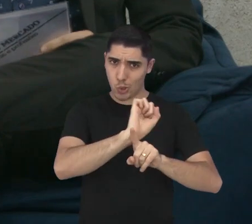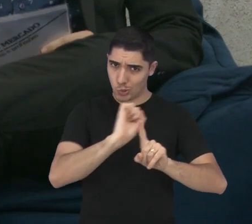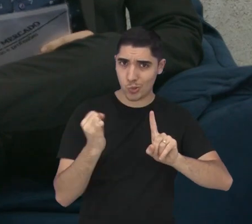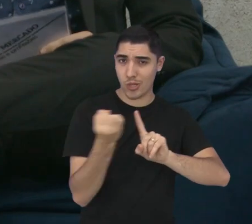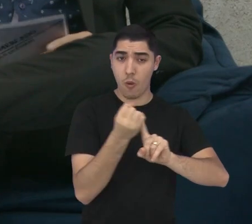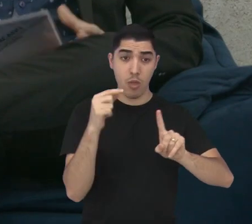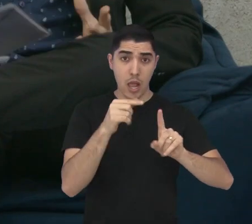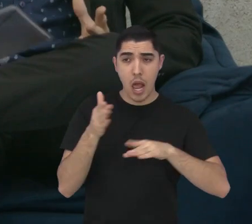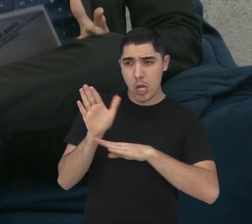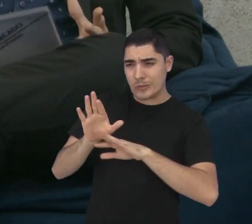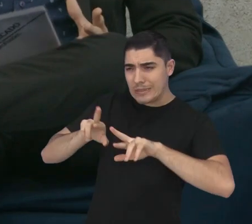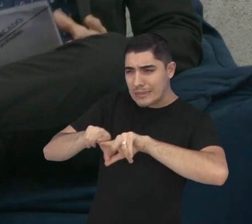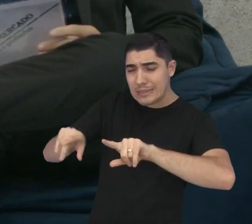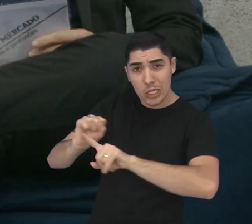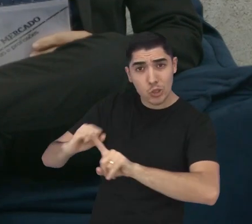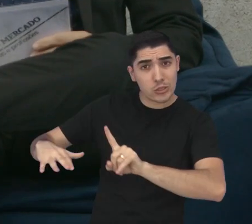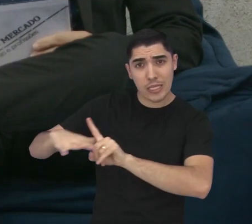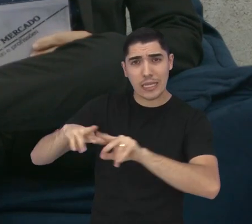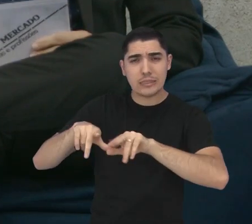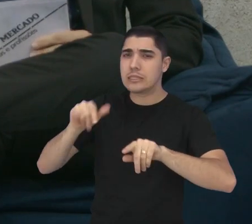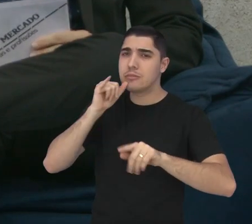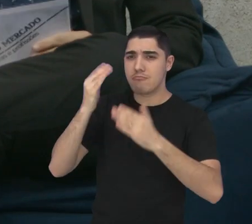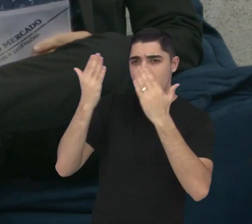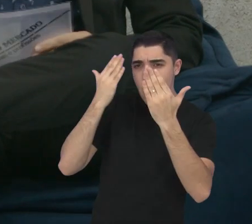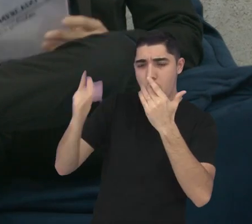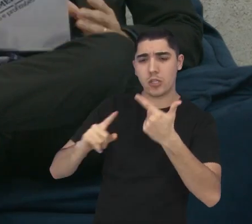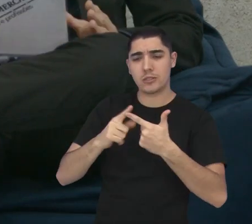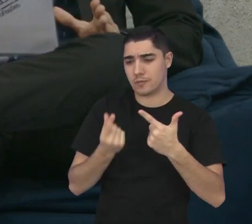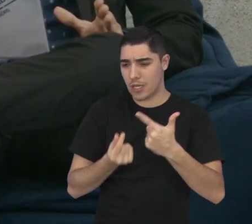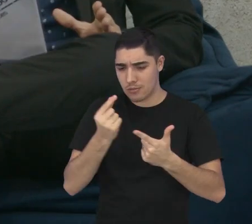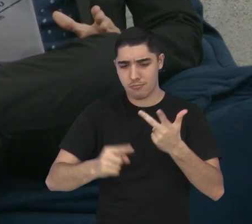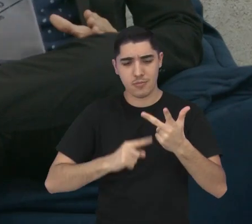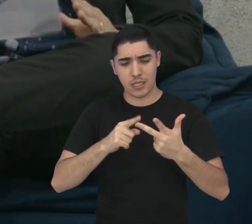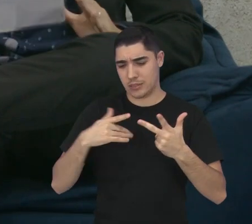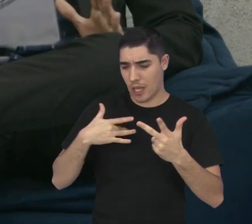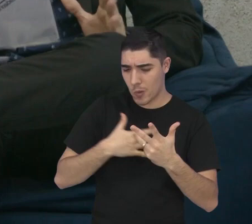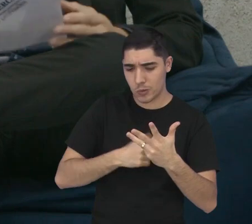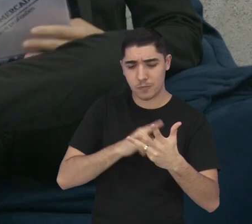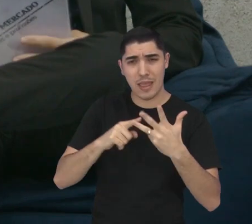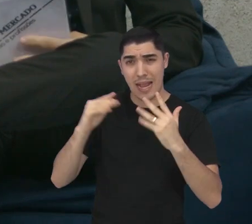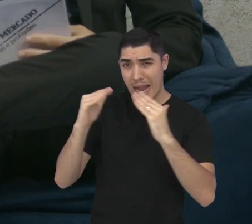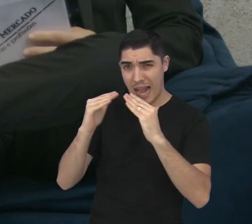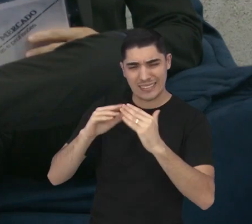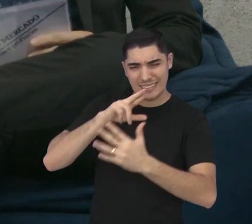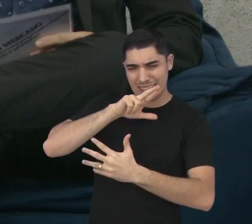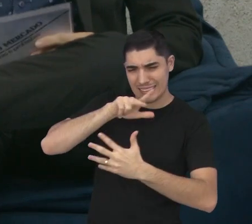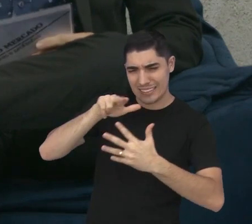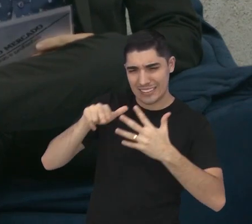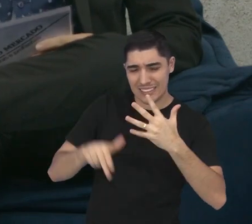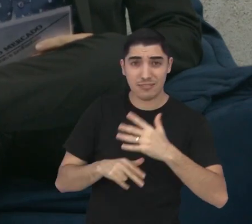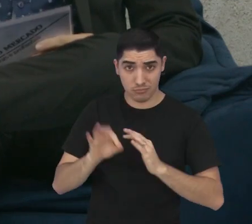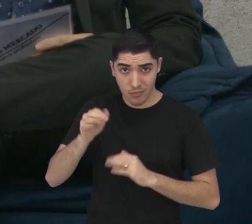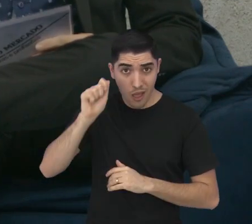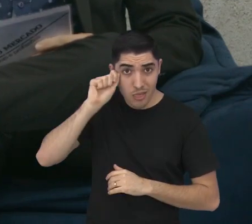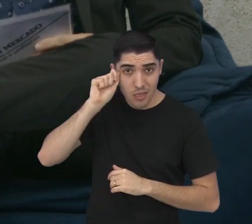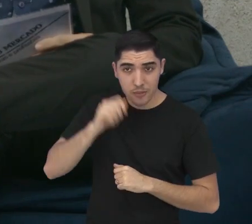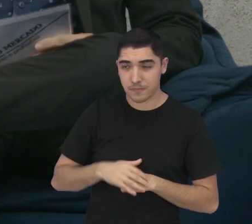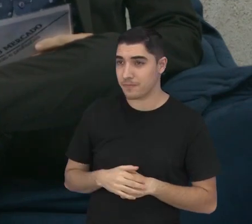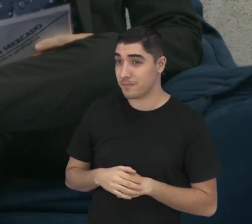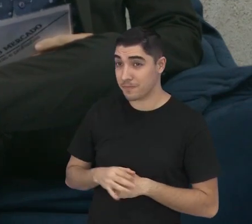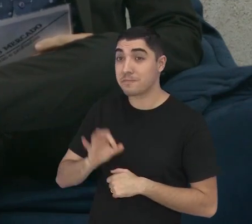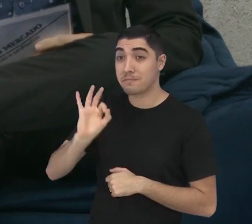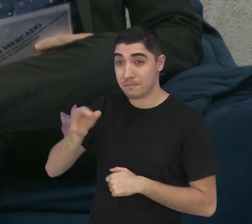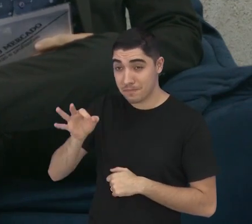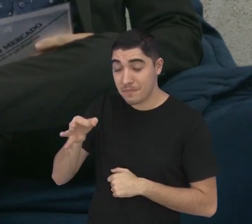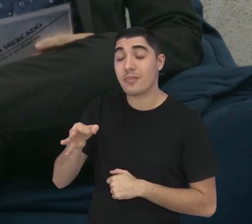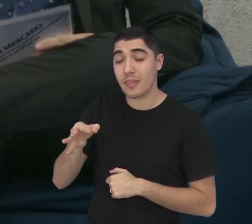diversos setores, no psicológico, financeiro, na saúde, habitação e a lista é grande, né, Adriane? Isso mesmo, Samuel.